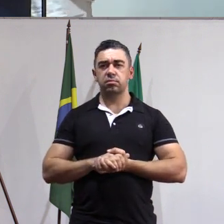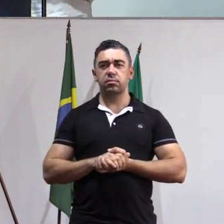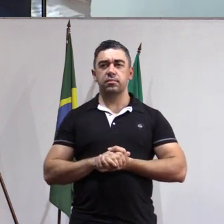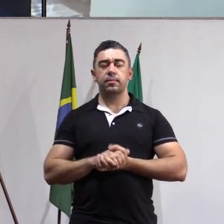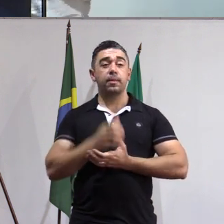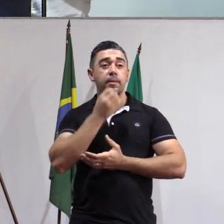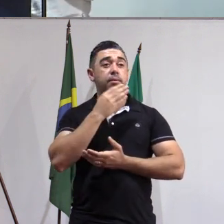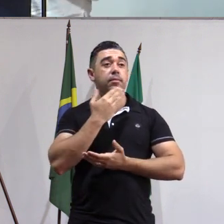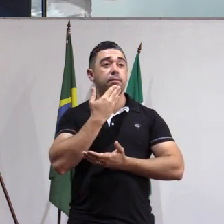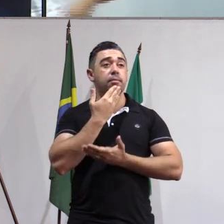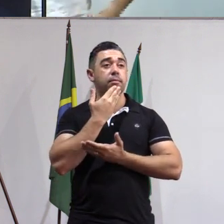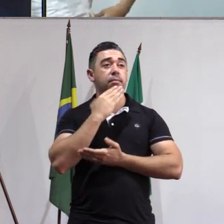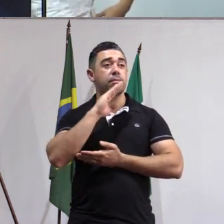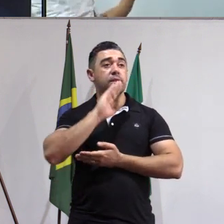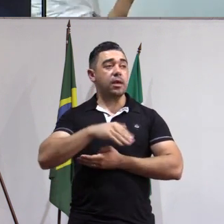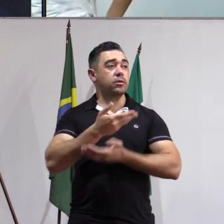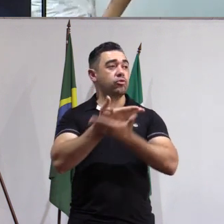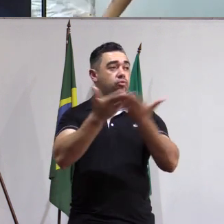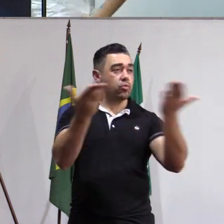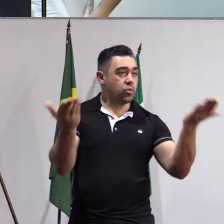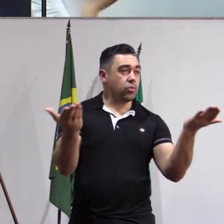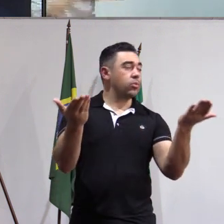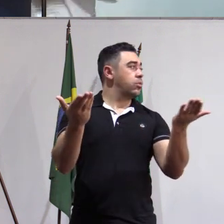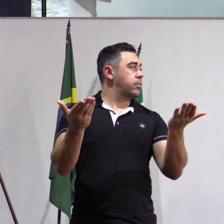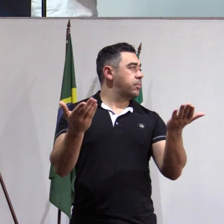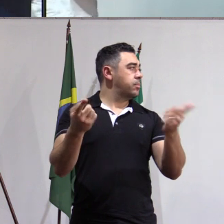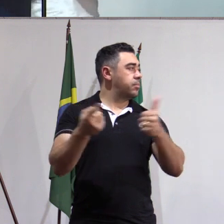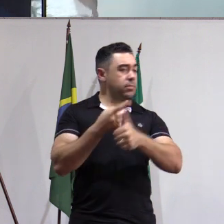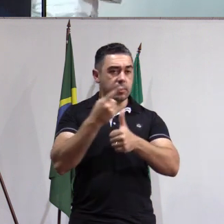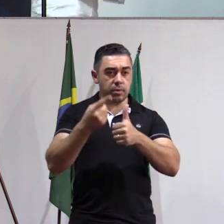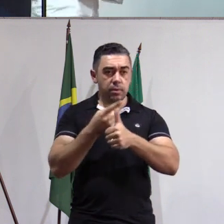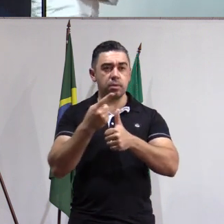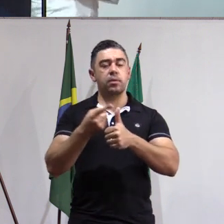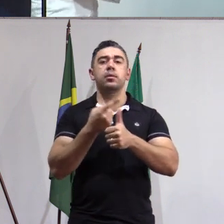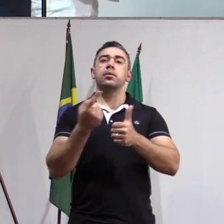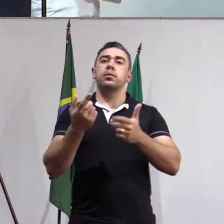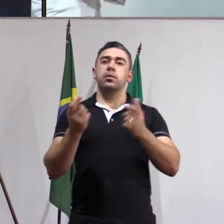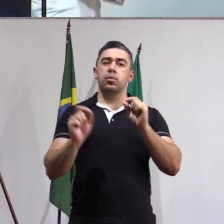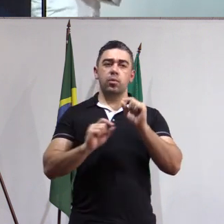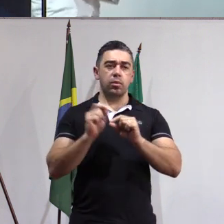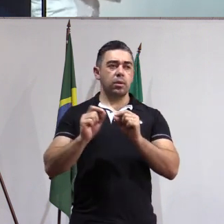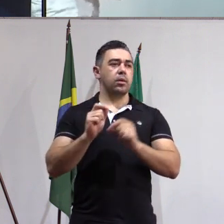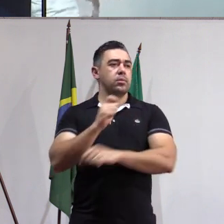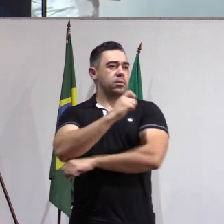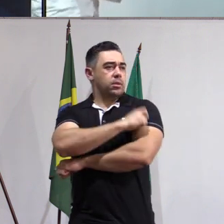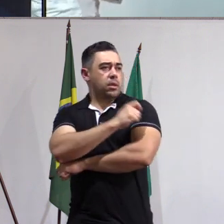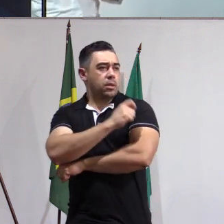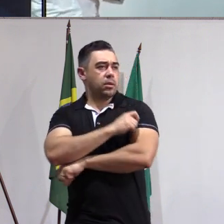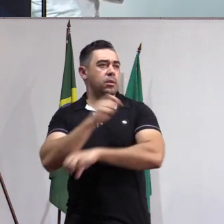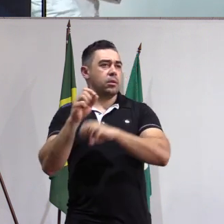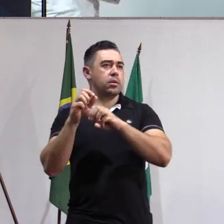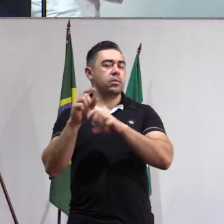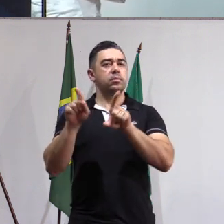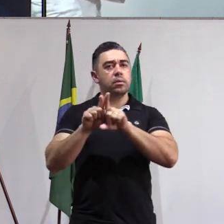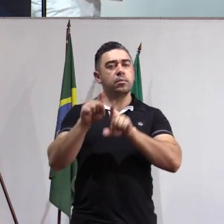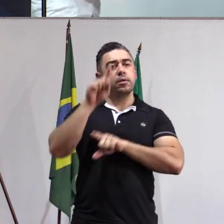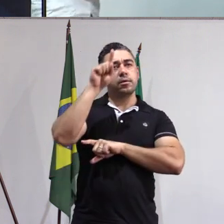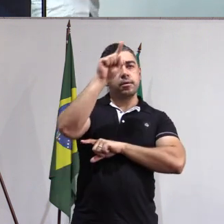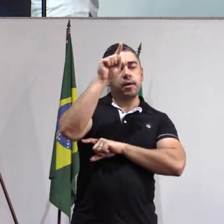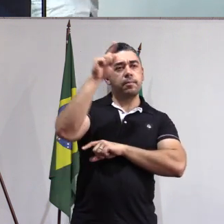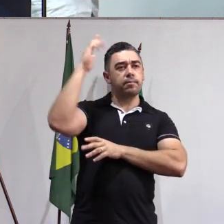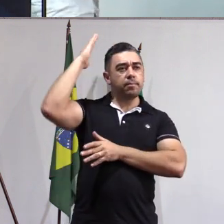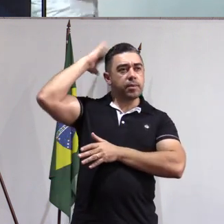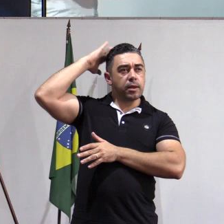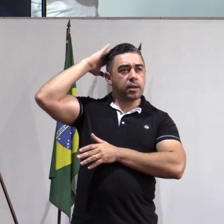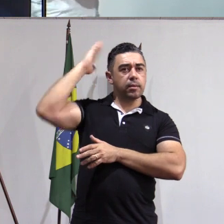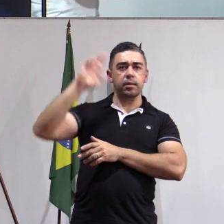Boa tarde a todos e todas. Bom, primeiramente, parafraseando os estudantes da Universidade Federal da Paraíba, o projeto não